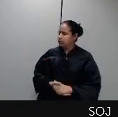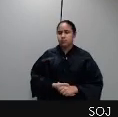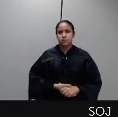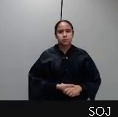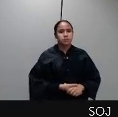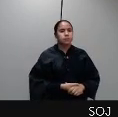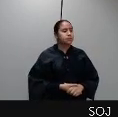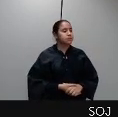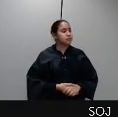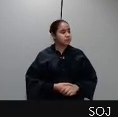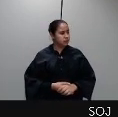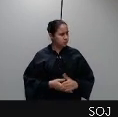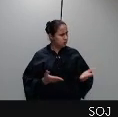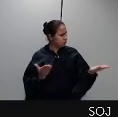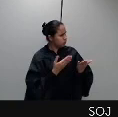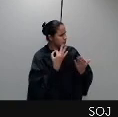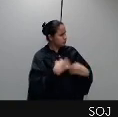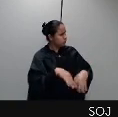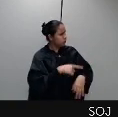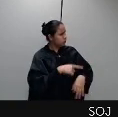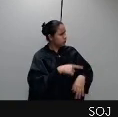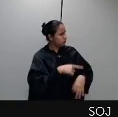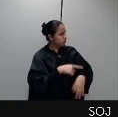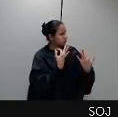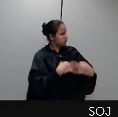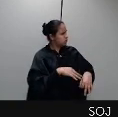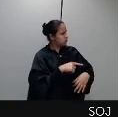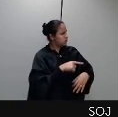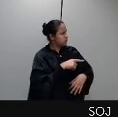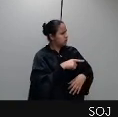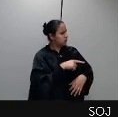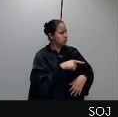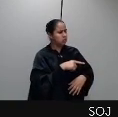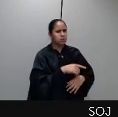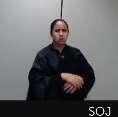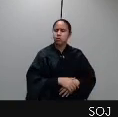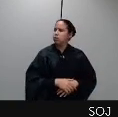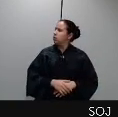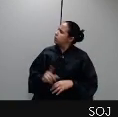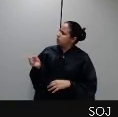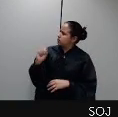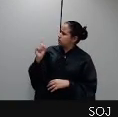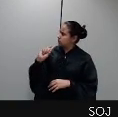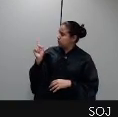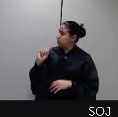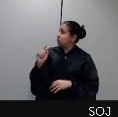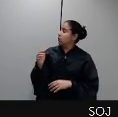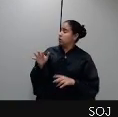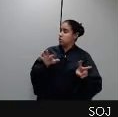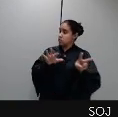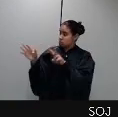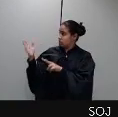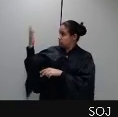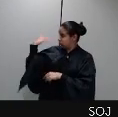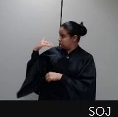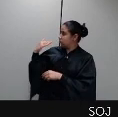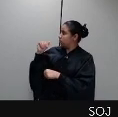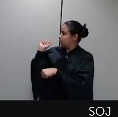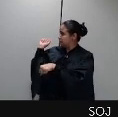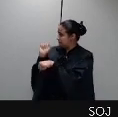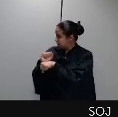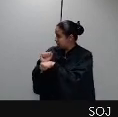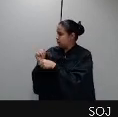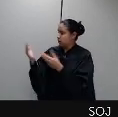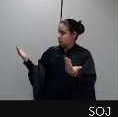a crença de hoje já né também que foi suspenso na seção anterior e aí no